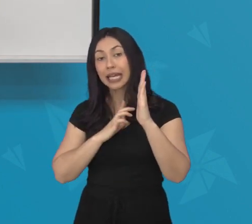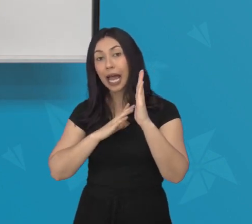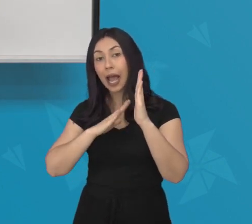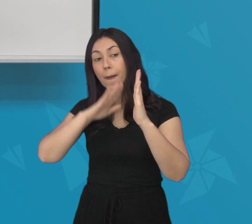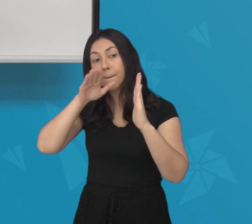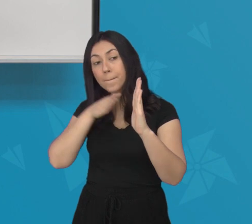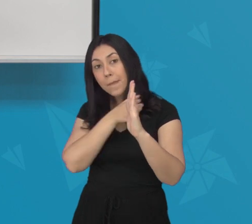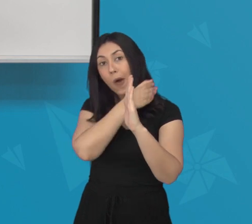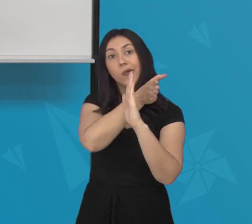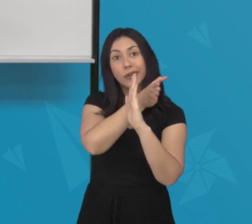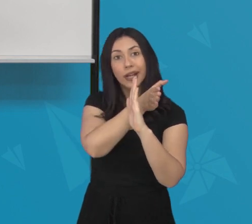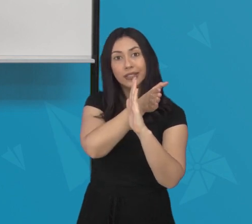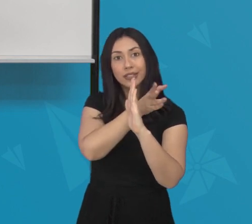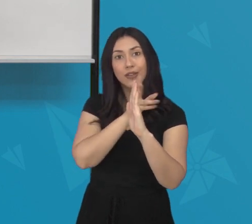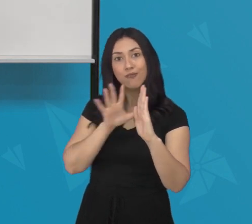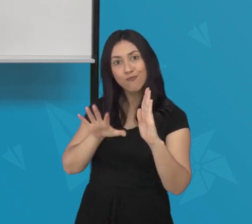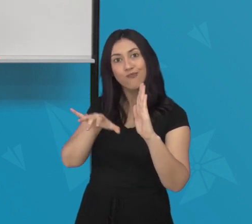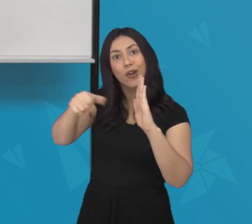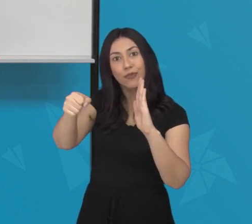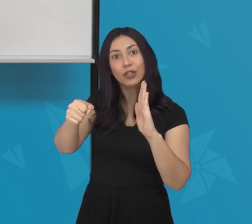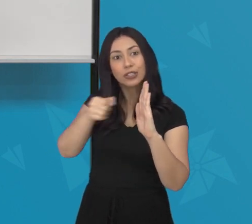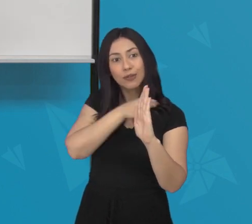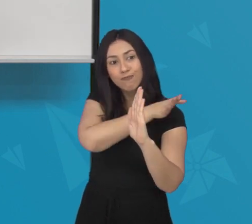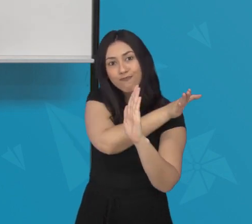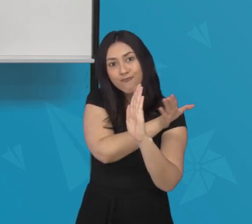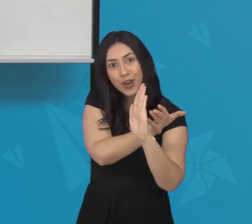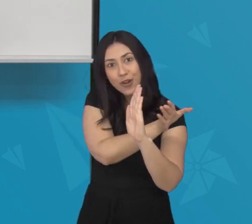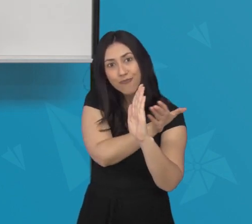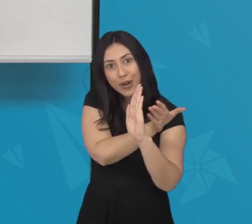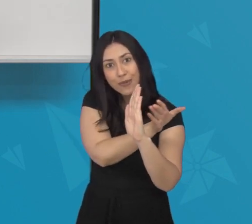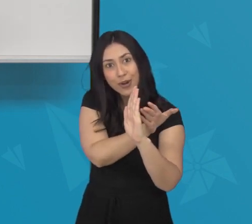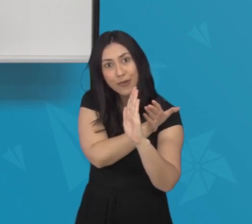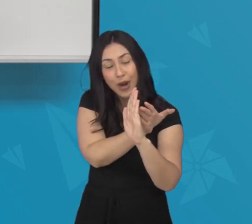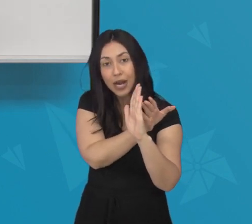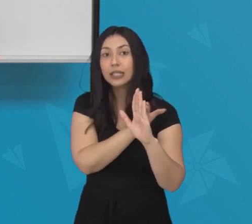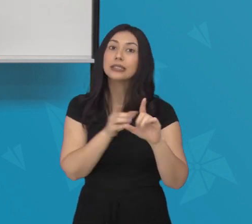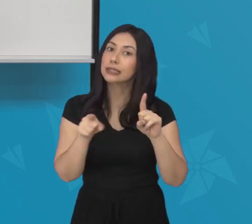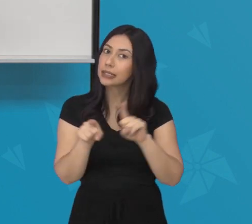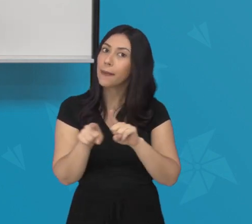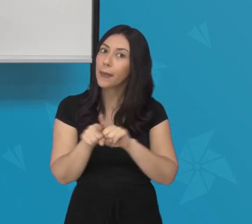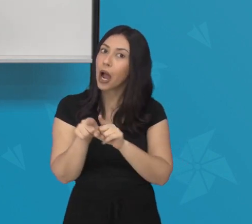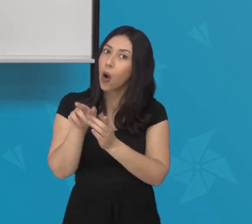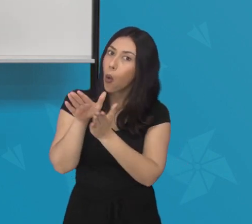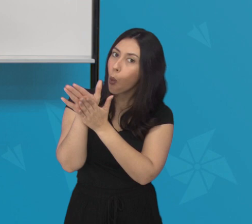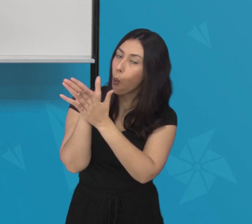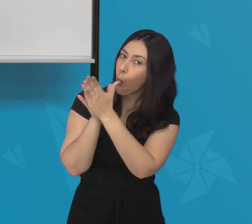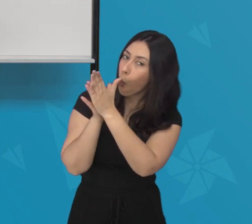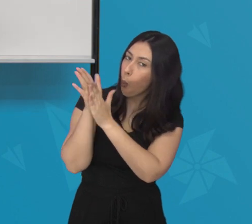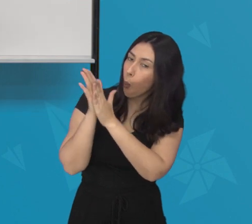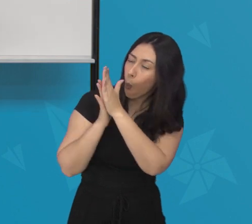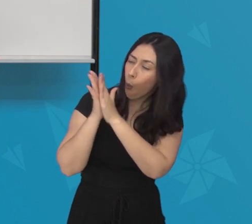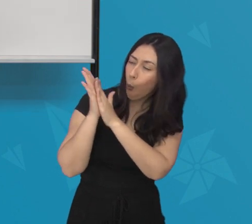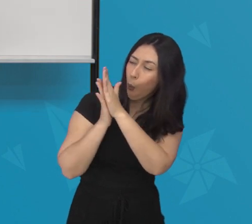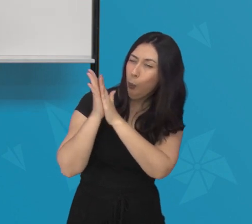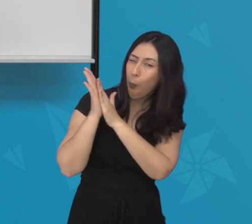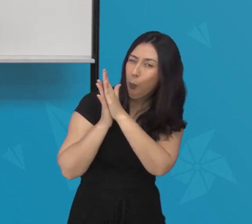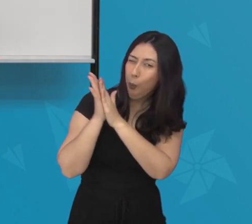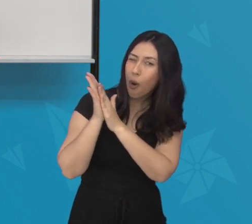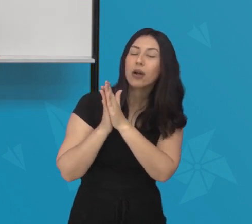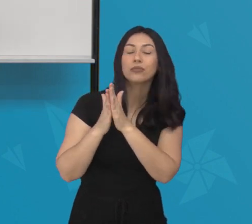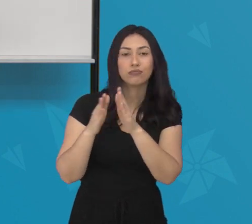superfície de contato é a força normal. O atrito também é decorrente da normal, decorrente de uma força de